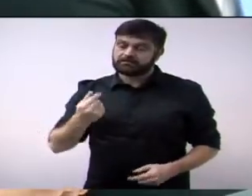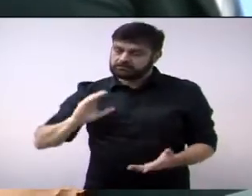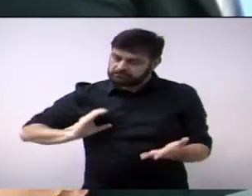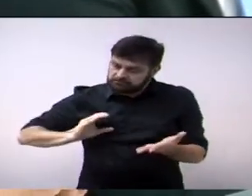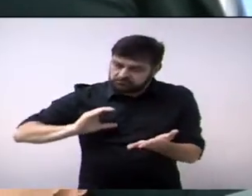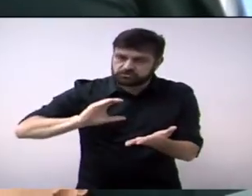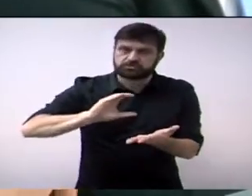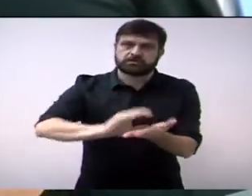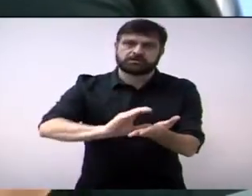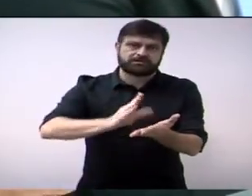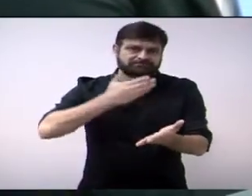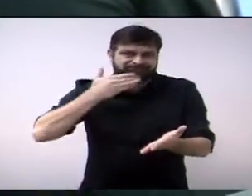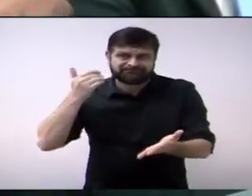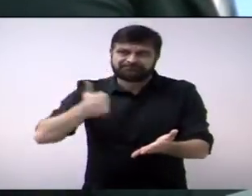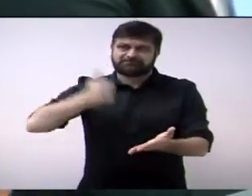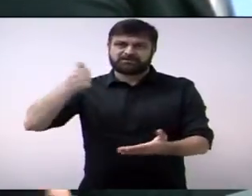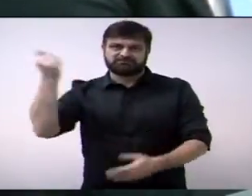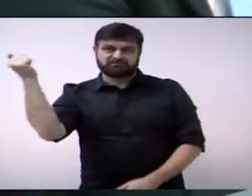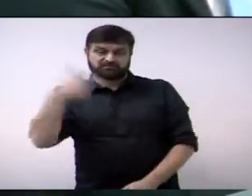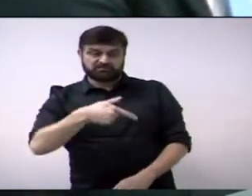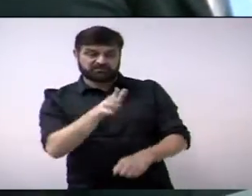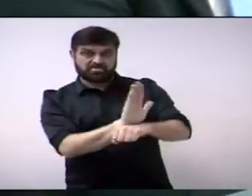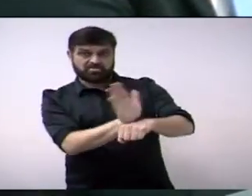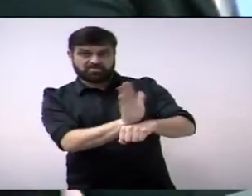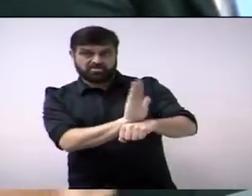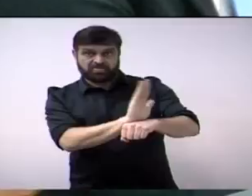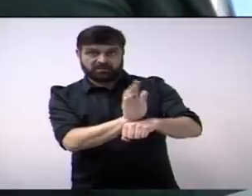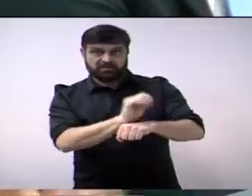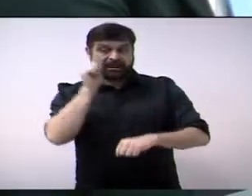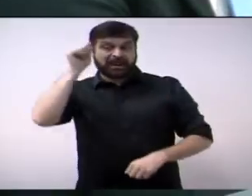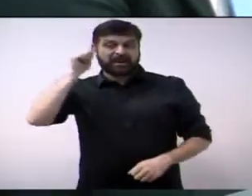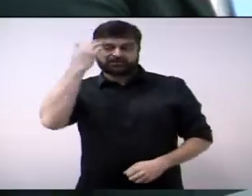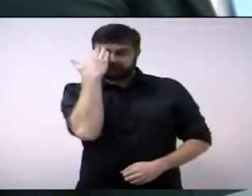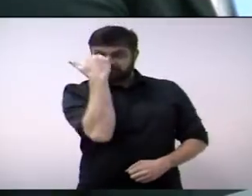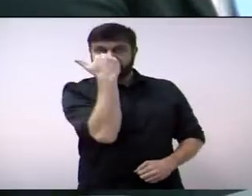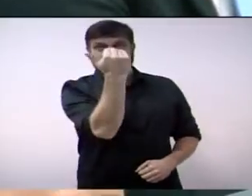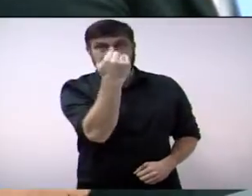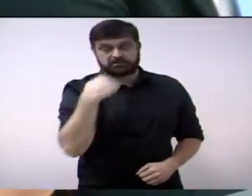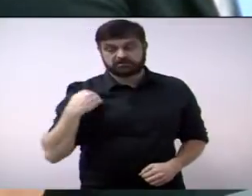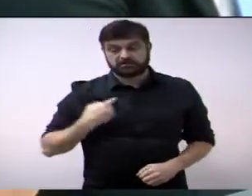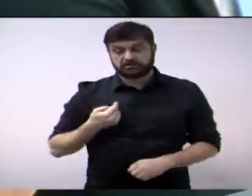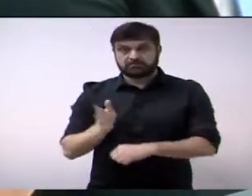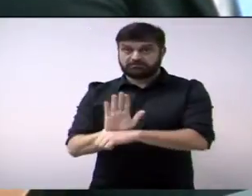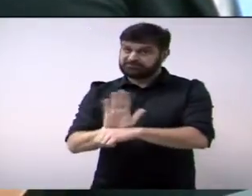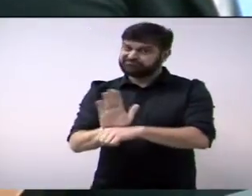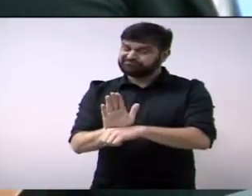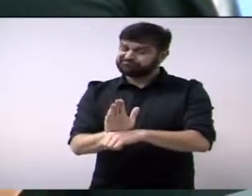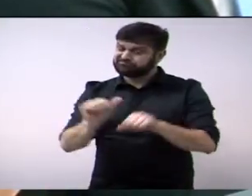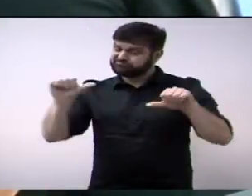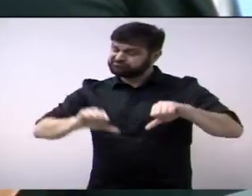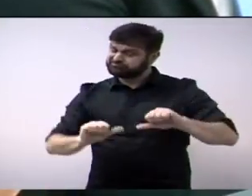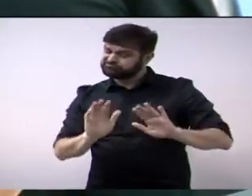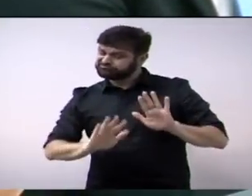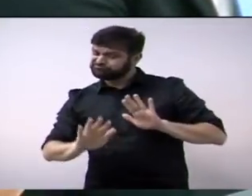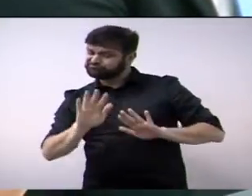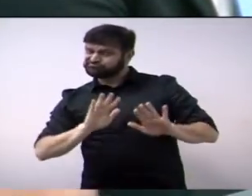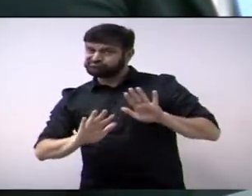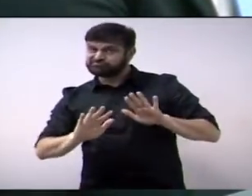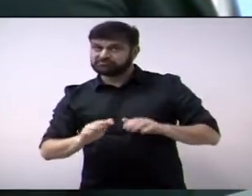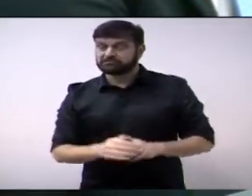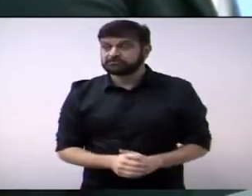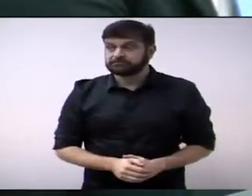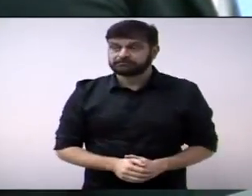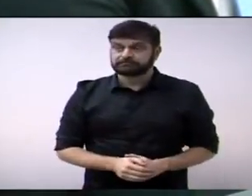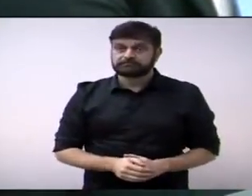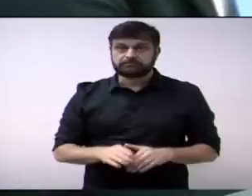investimento ele vai ser muito melhor visto pela população e, sem dúvida, também vai ganhar muito mais com isso. Também